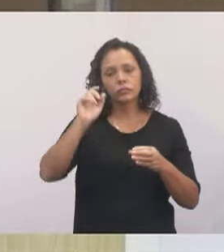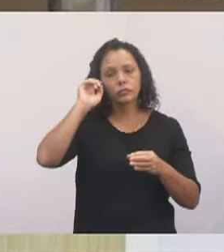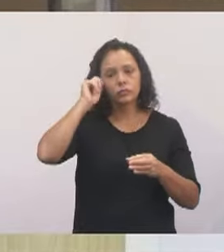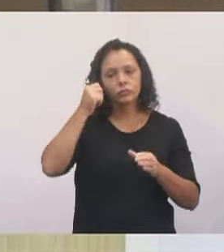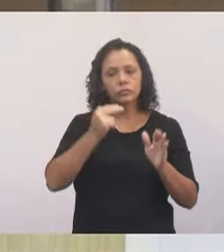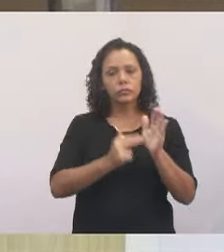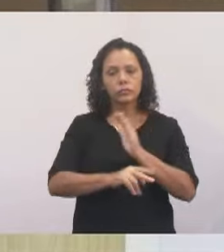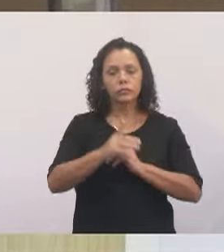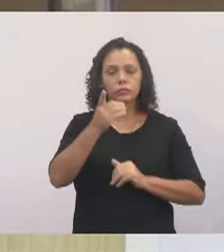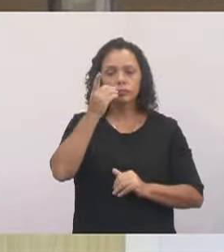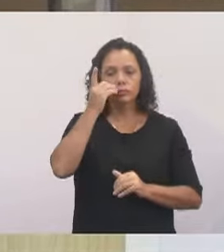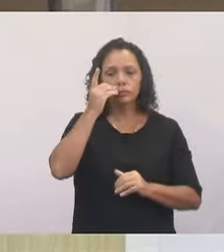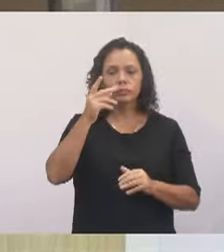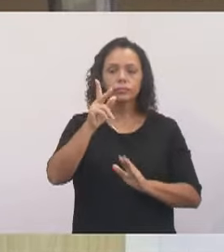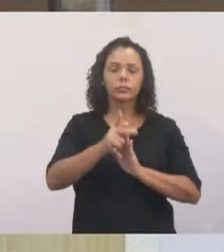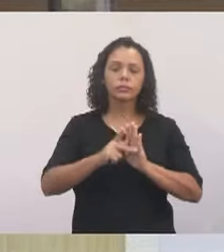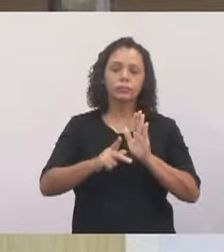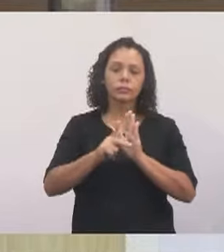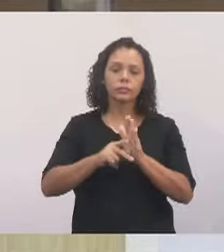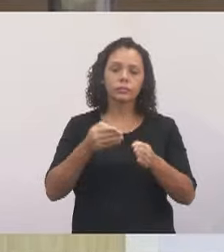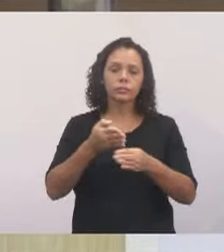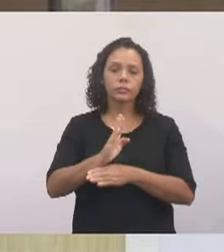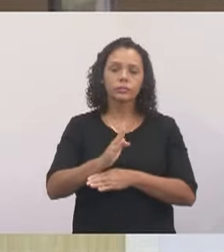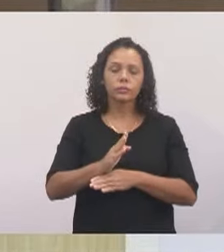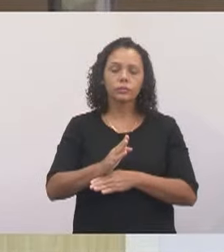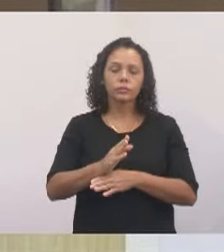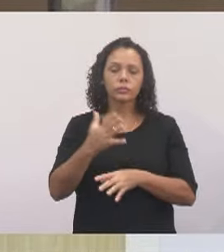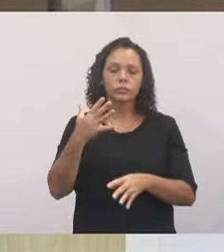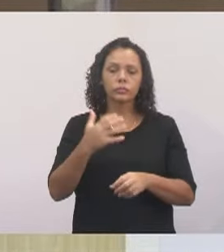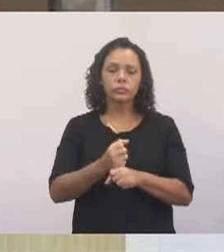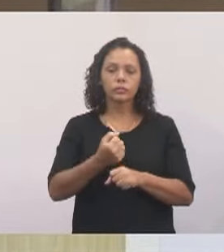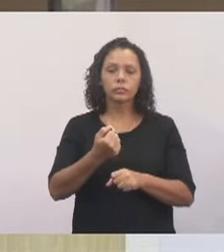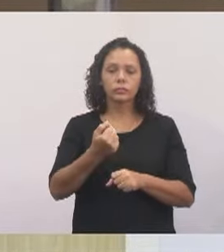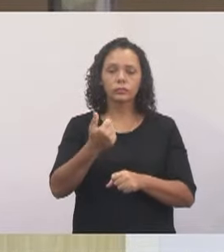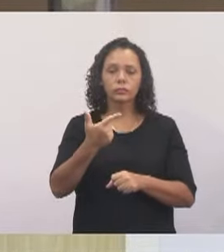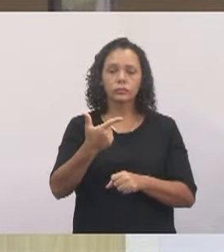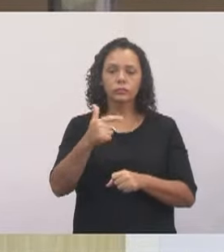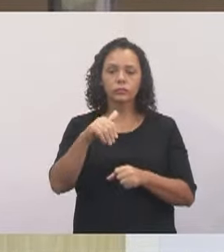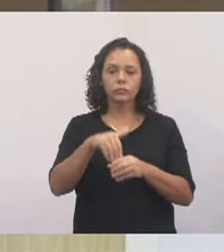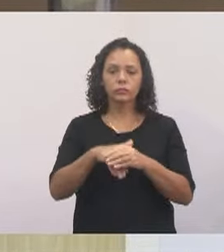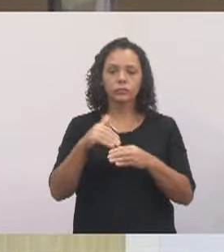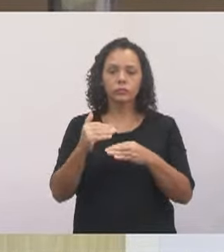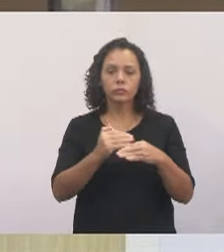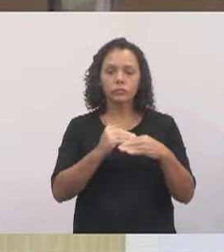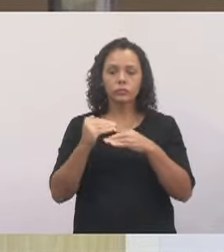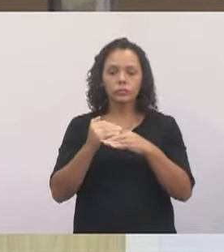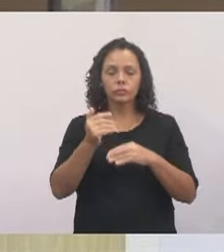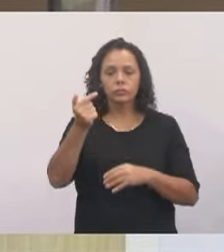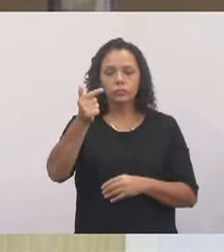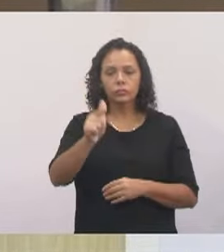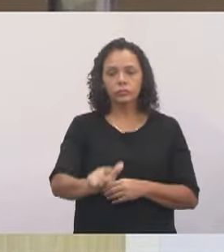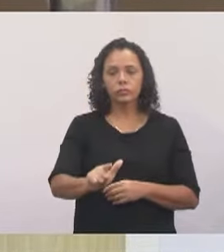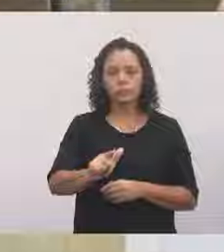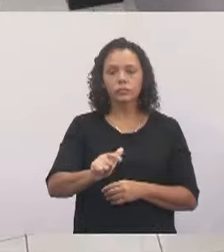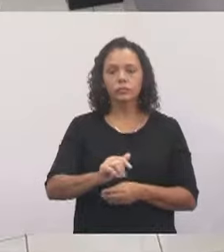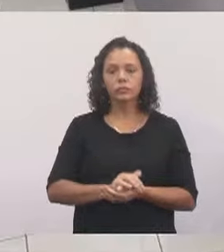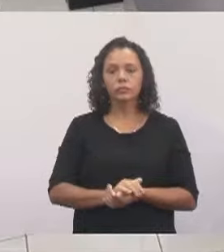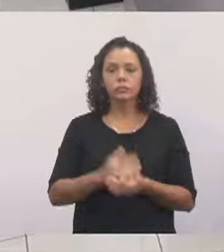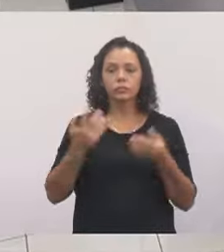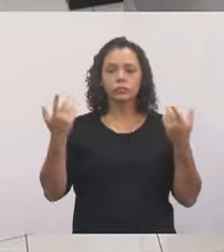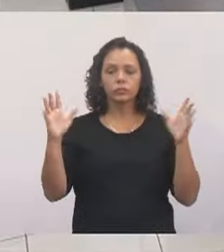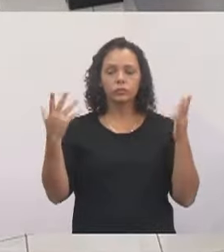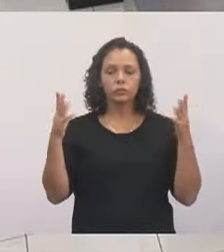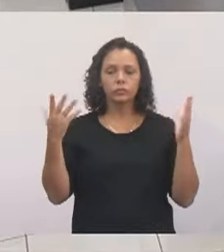vereador Dude, projeto aprovado por 12 votos favoráveis. Próximo projeto.